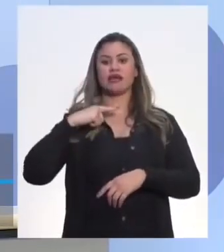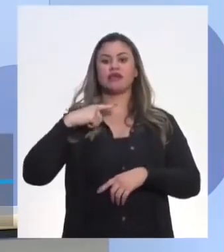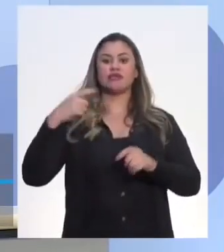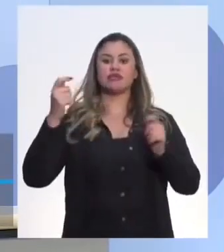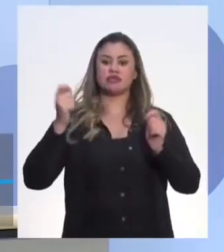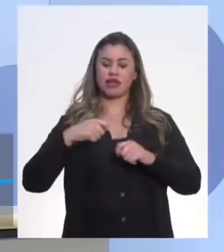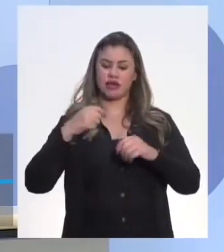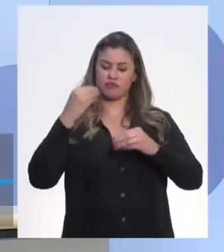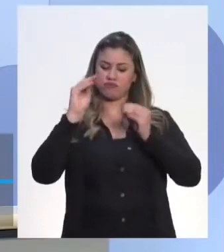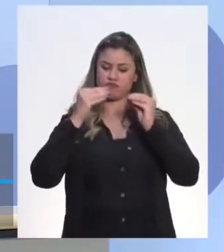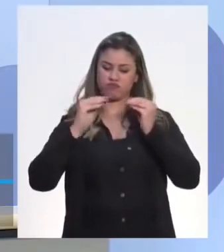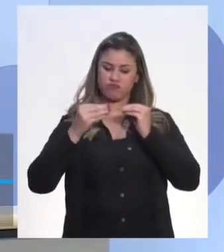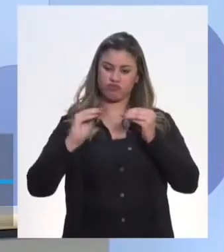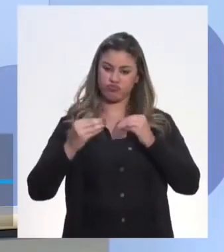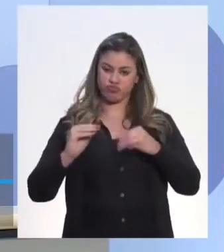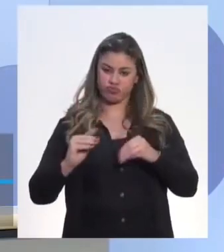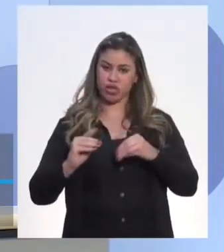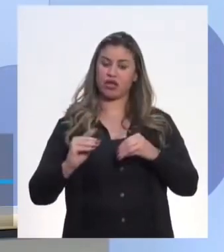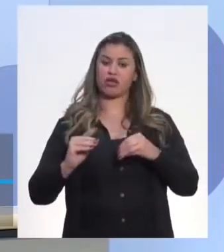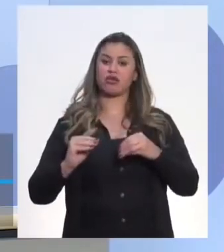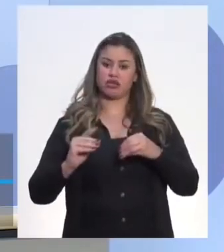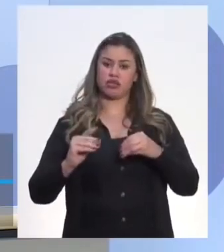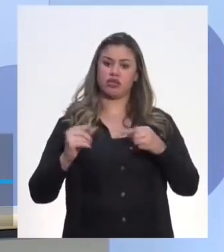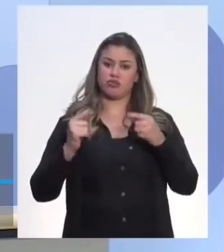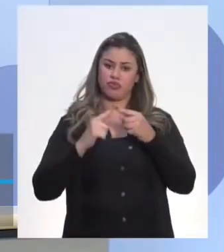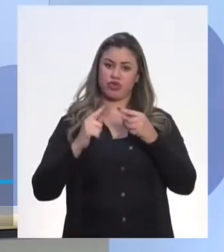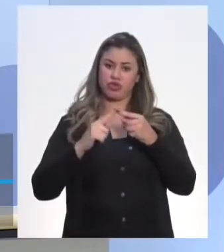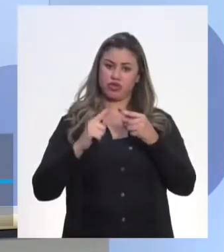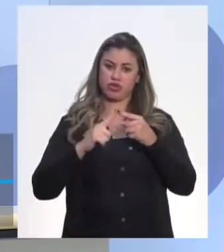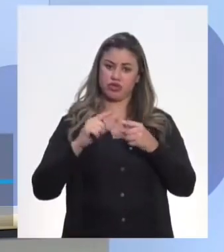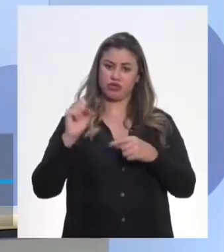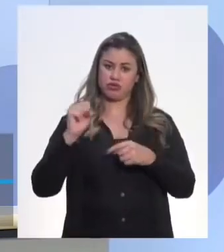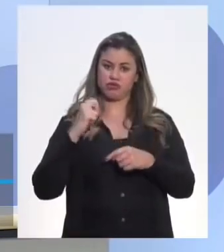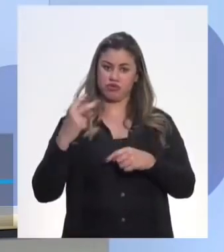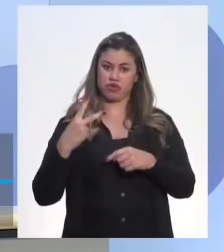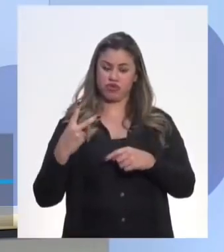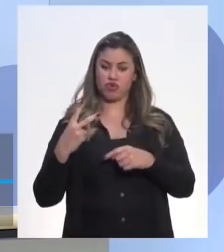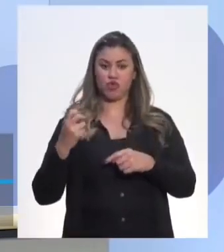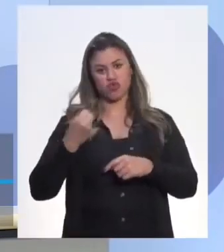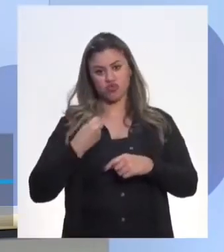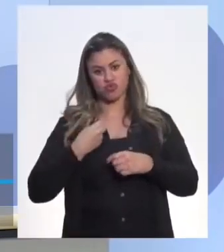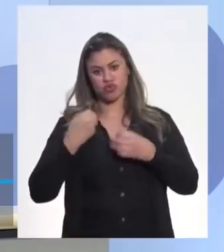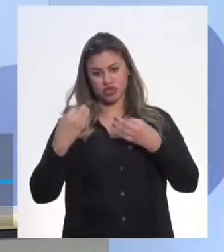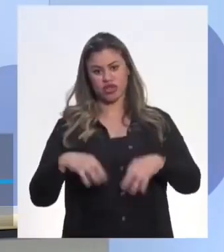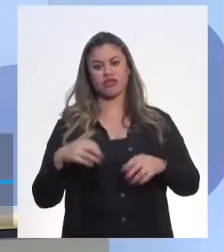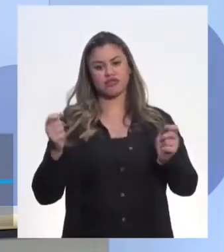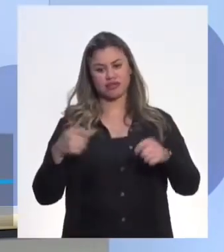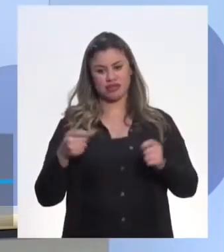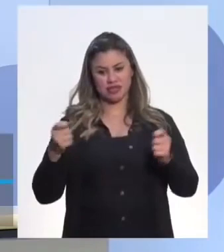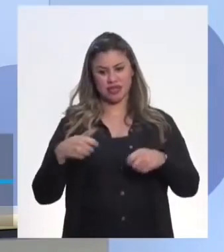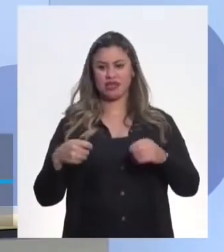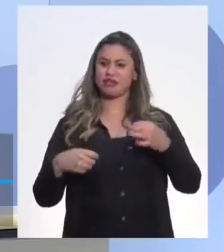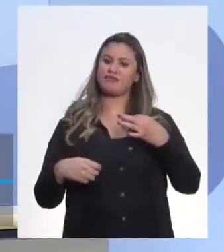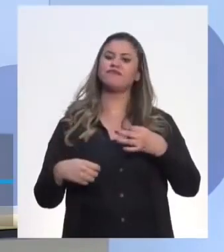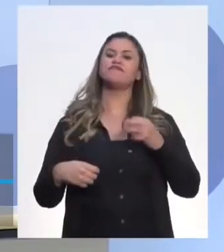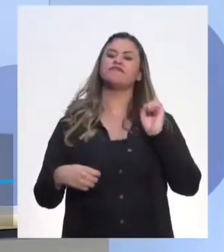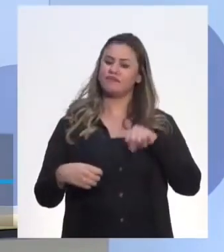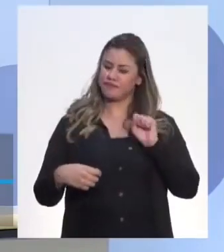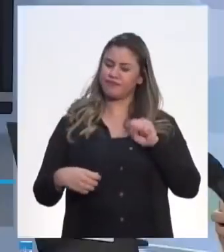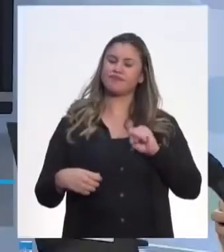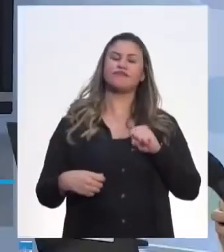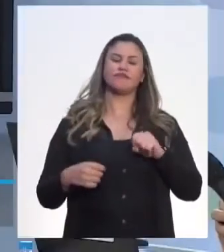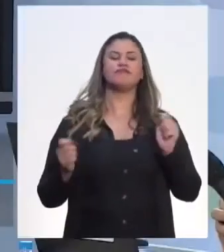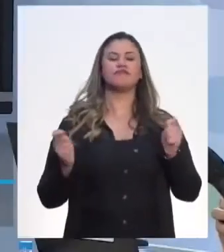caso alimentando esses valores e como esses valores ela já Encontraram o valor final é também uma outra forma né lê sim